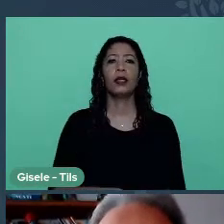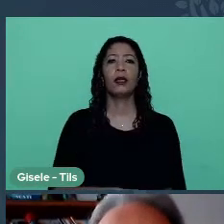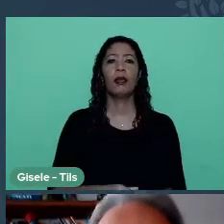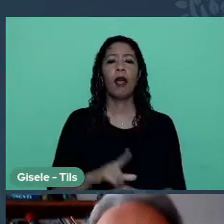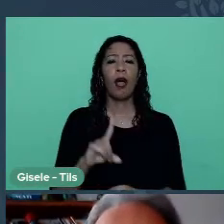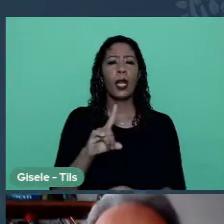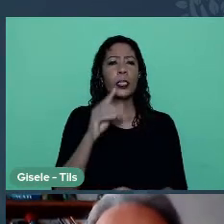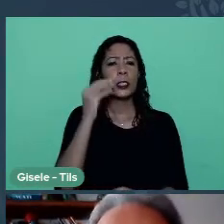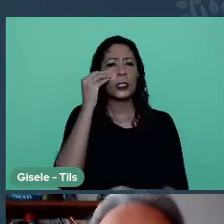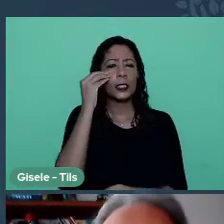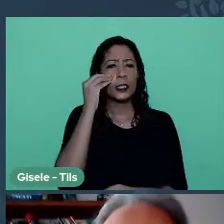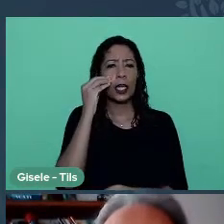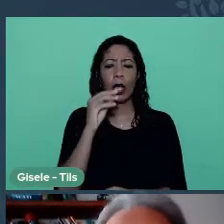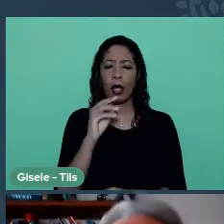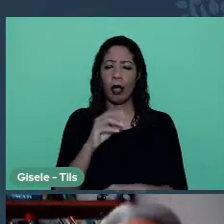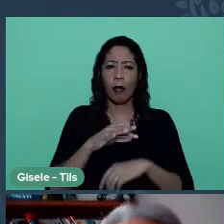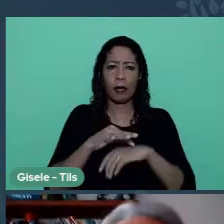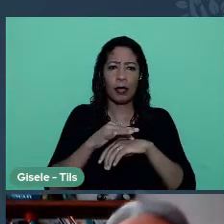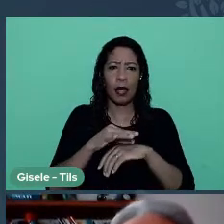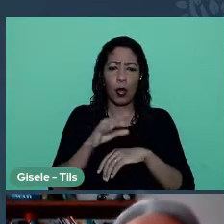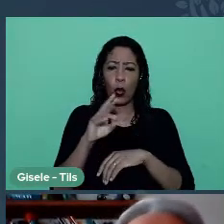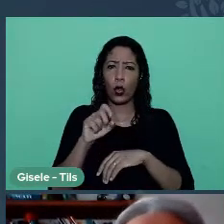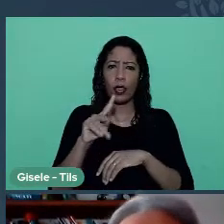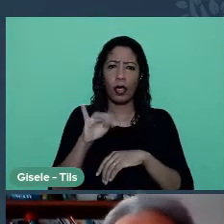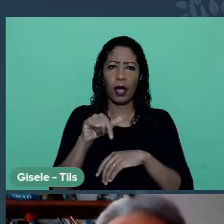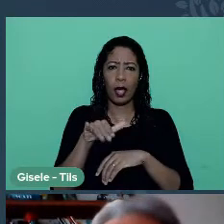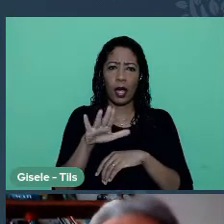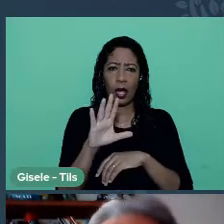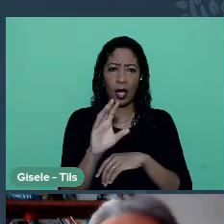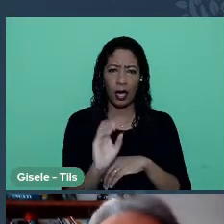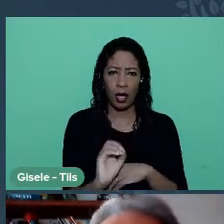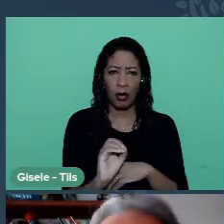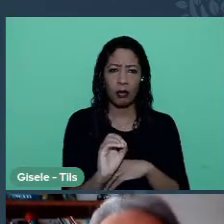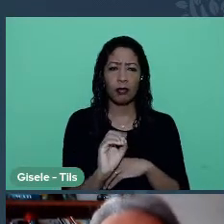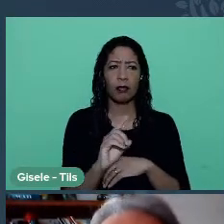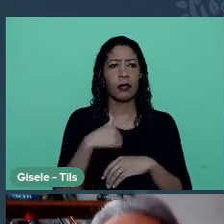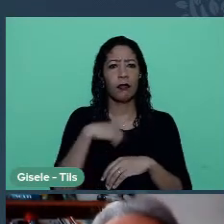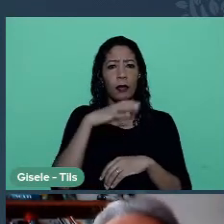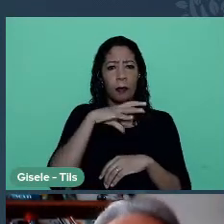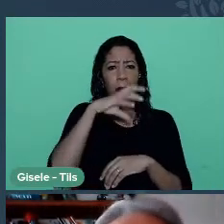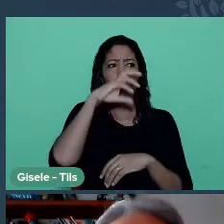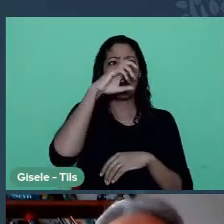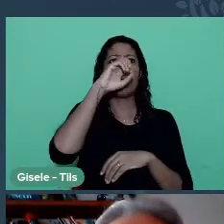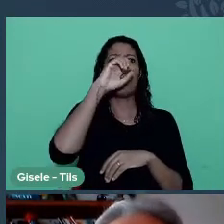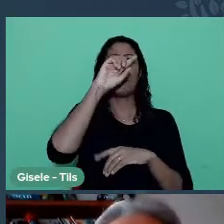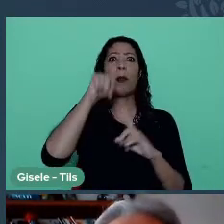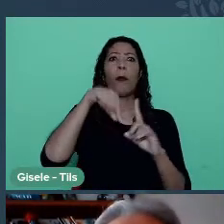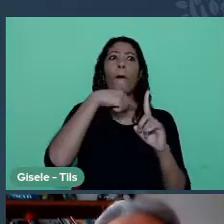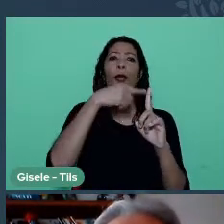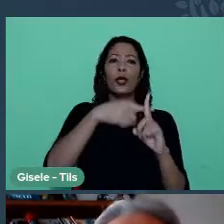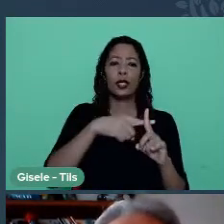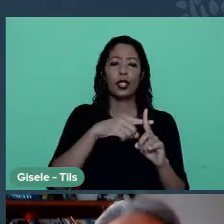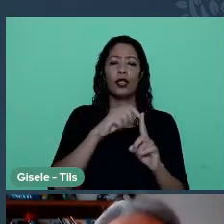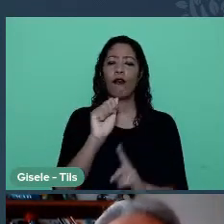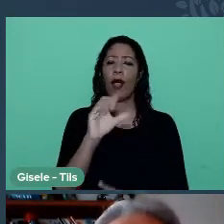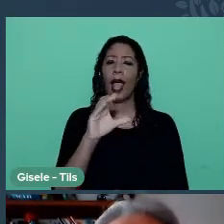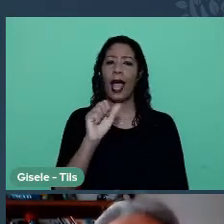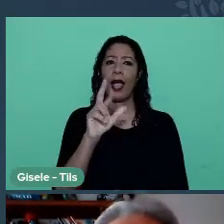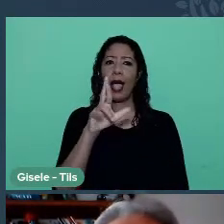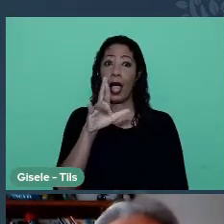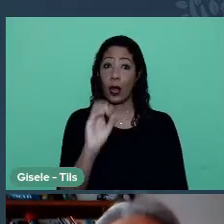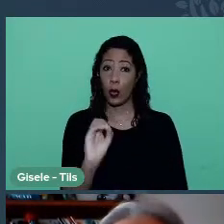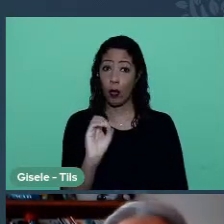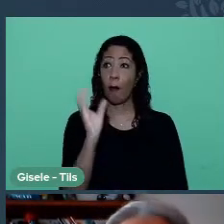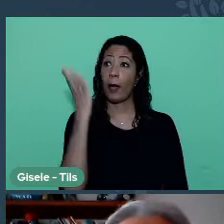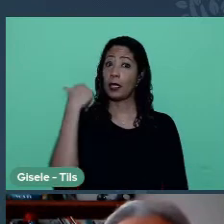testes cutâneos para substâncias inalantes foram positivos para ácaros. Ela tinha uma história